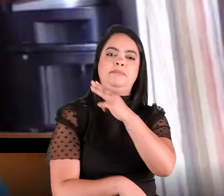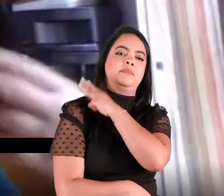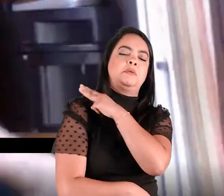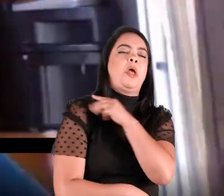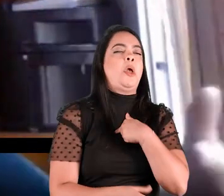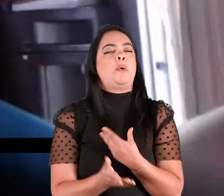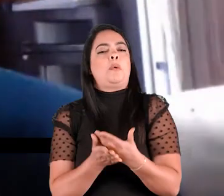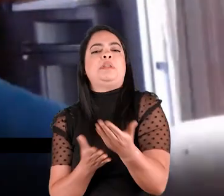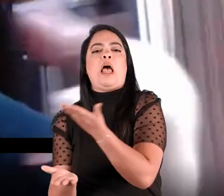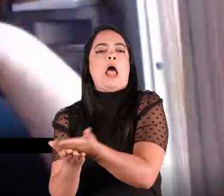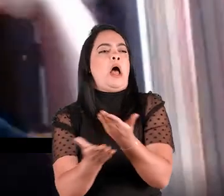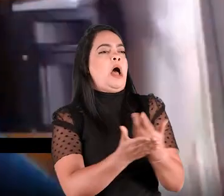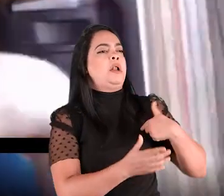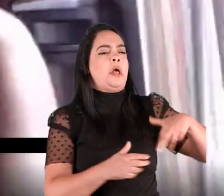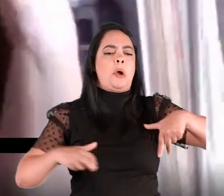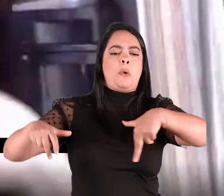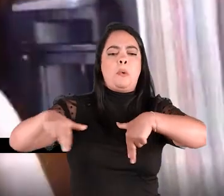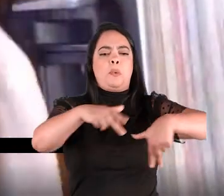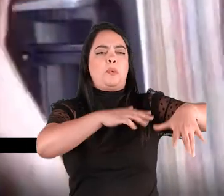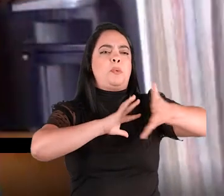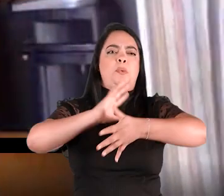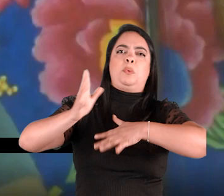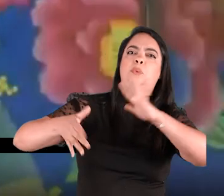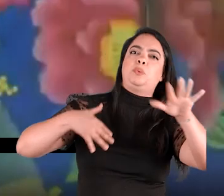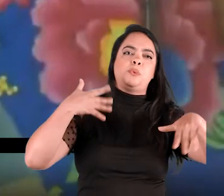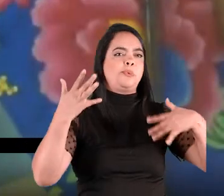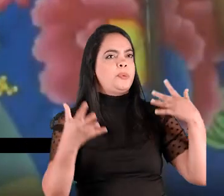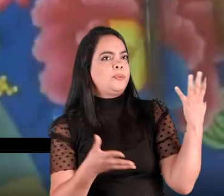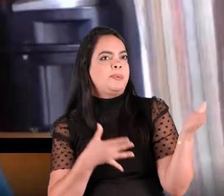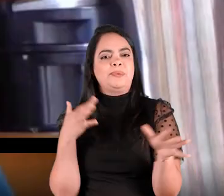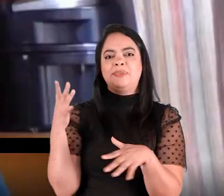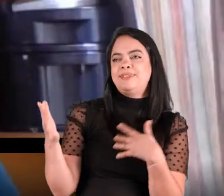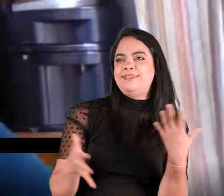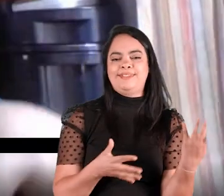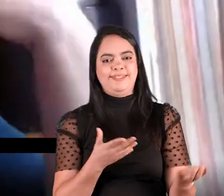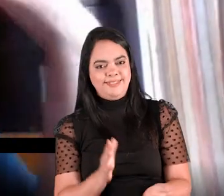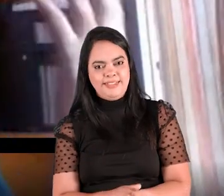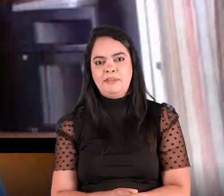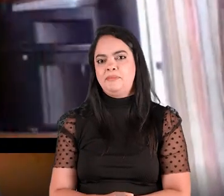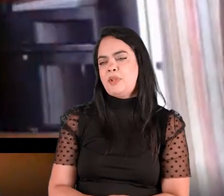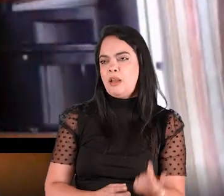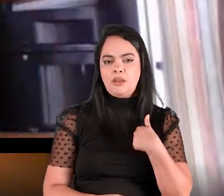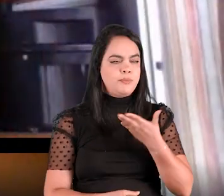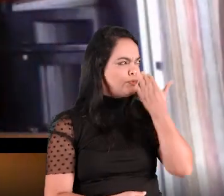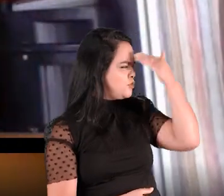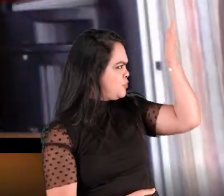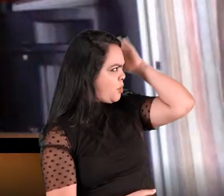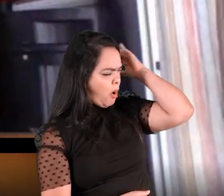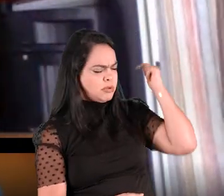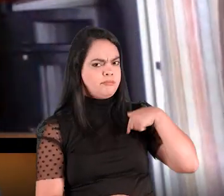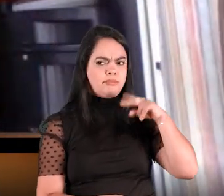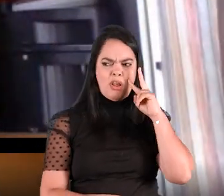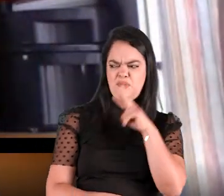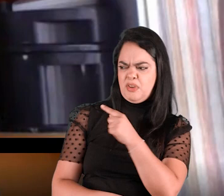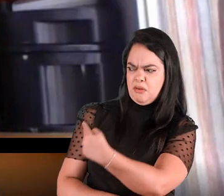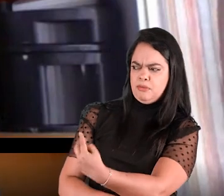aula, e eu dou aula caminhando, gesticulando, nossa, bastante, e virava de costas, e eu via que ele estava